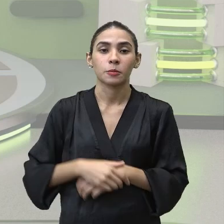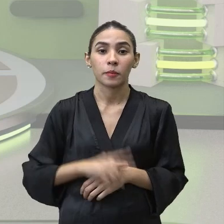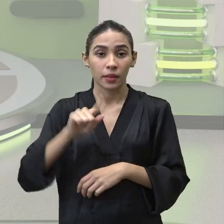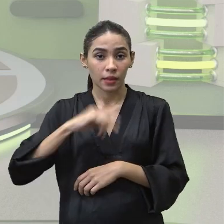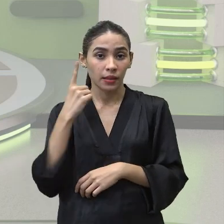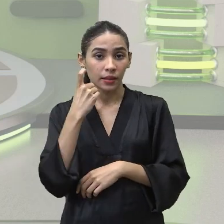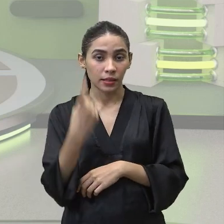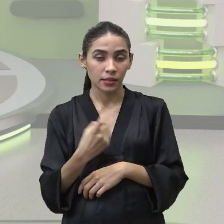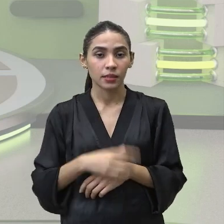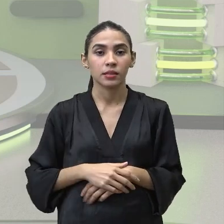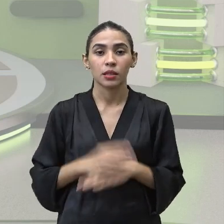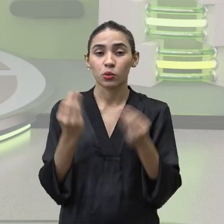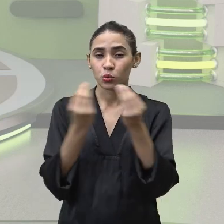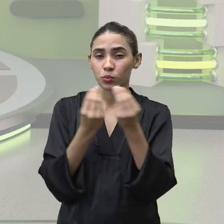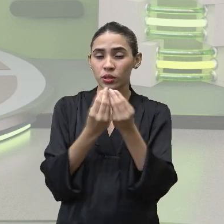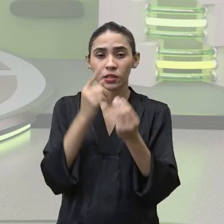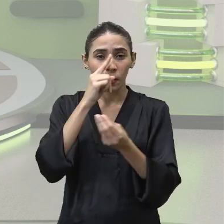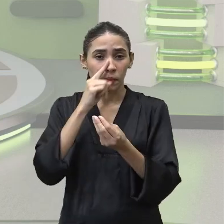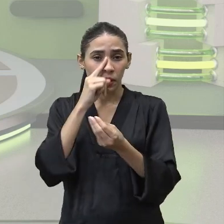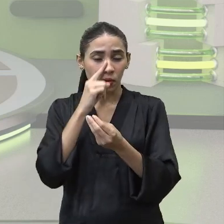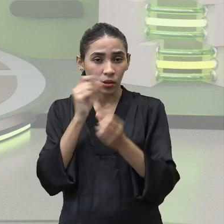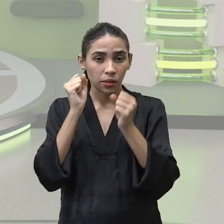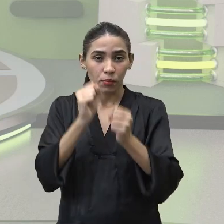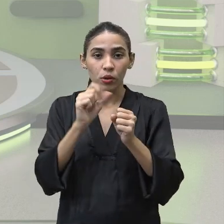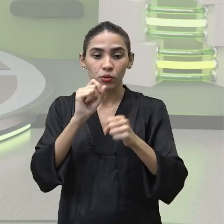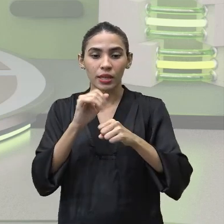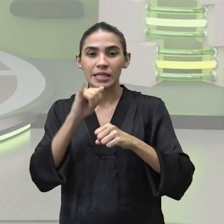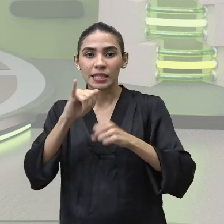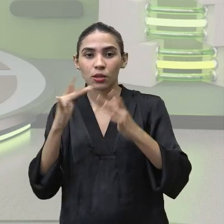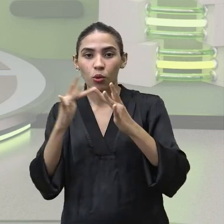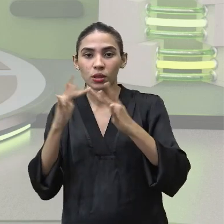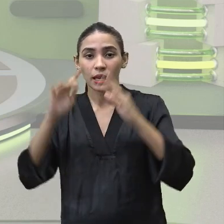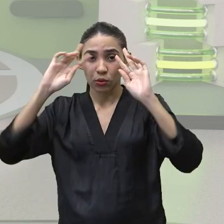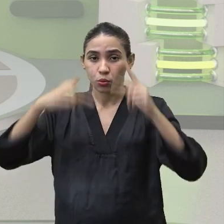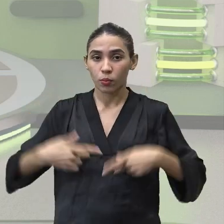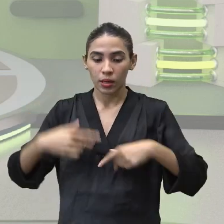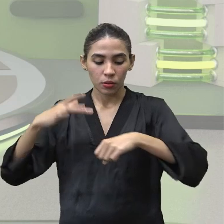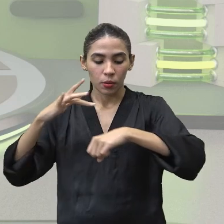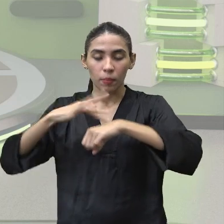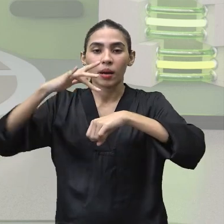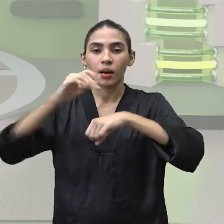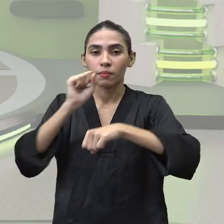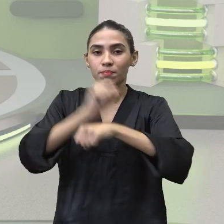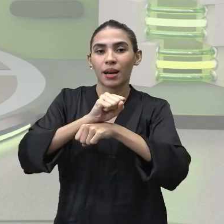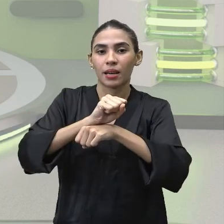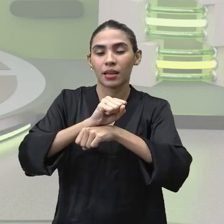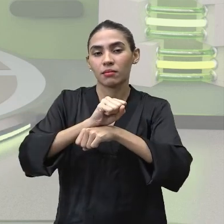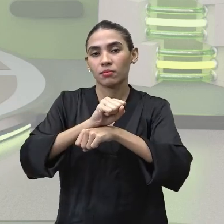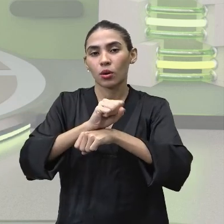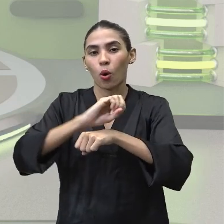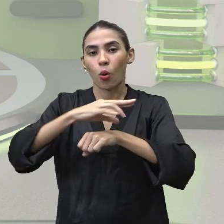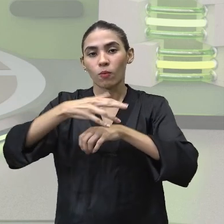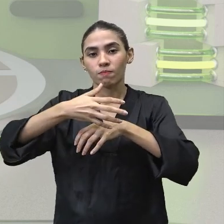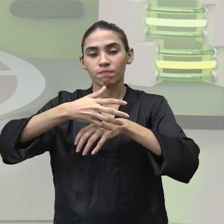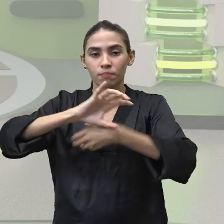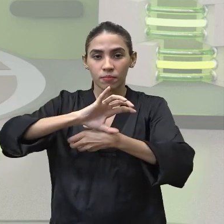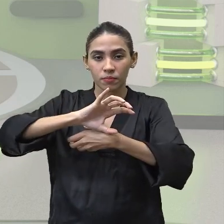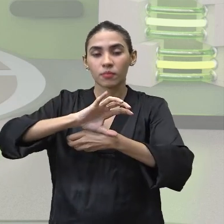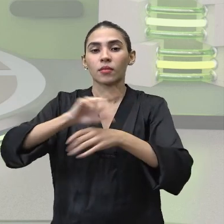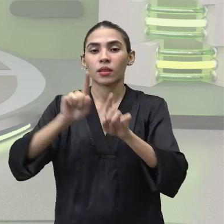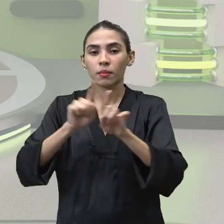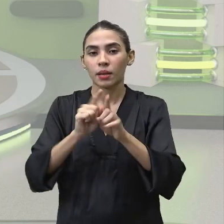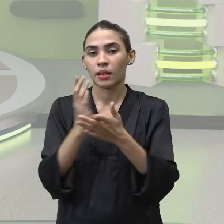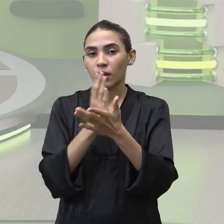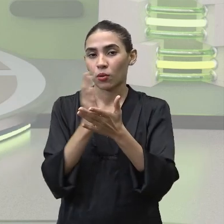Essa toxina, ela pode paralisar o indivíduo e em algumas espécies que a